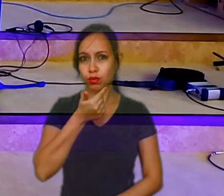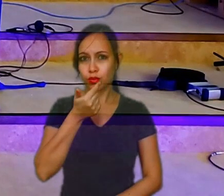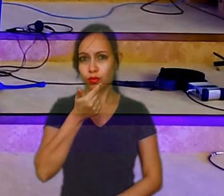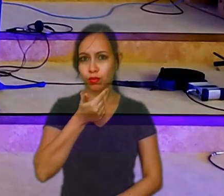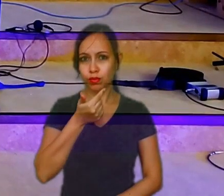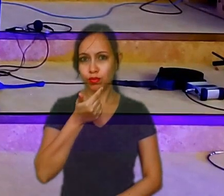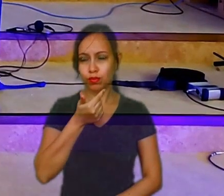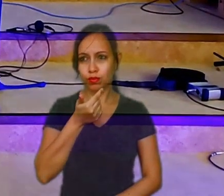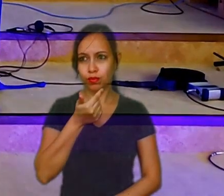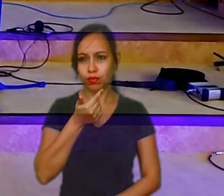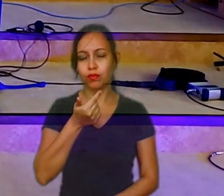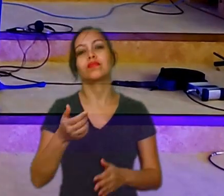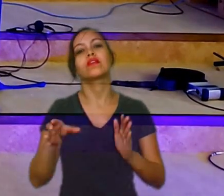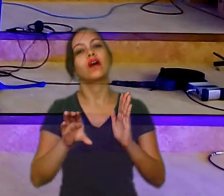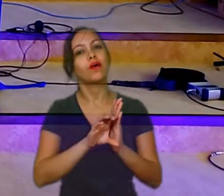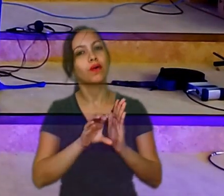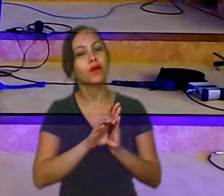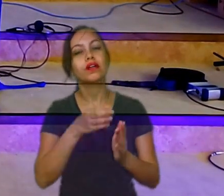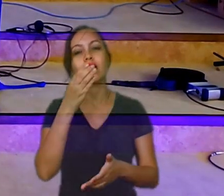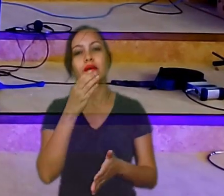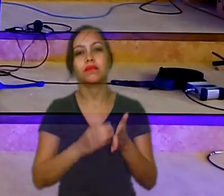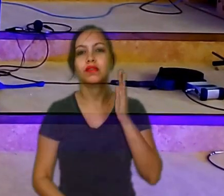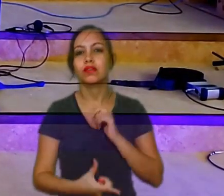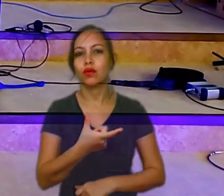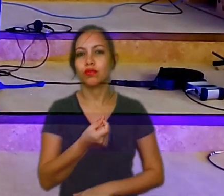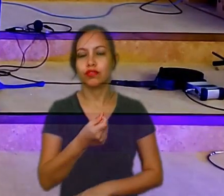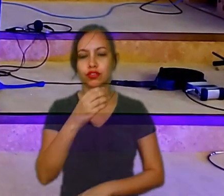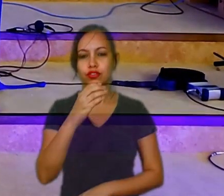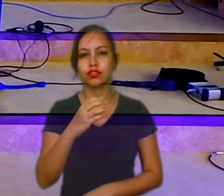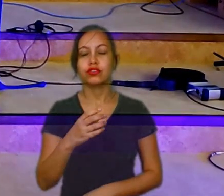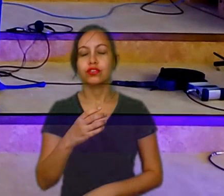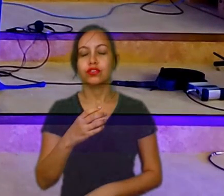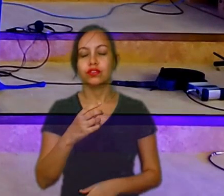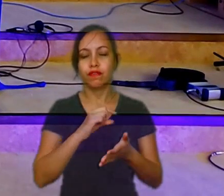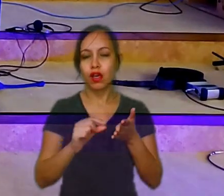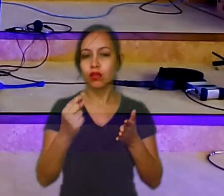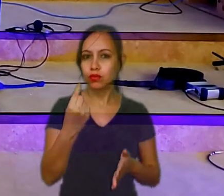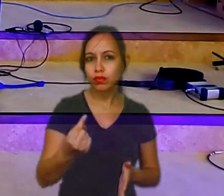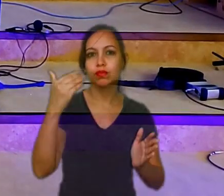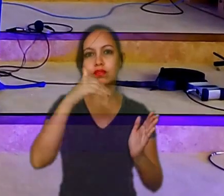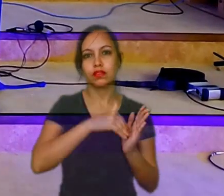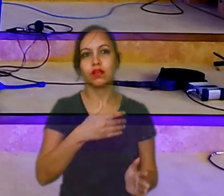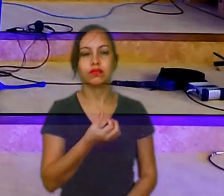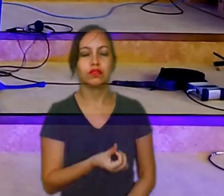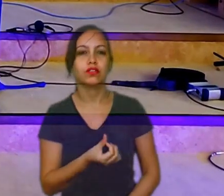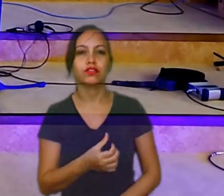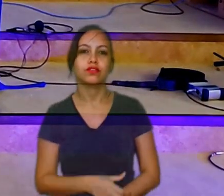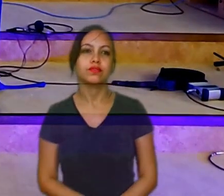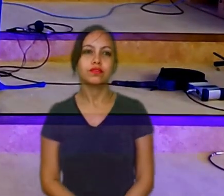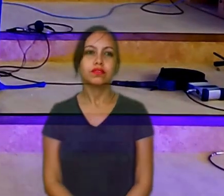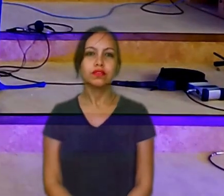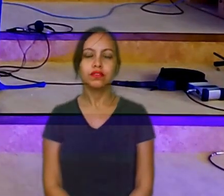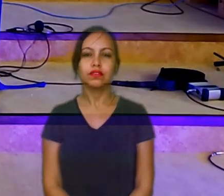Crônicas, capítulo 20, dos versos 1 ao 6. Ou